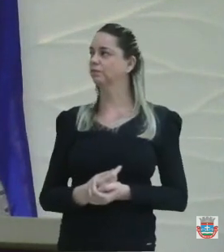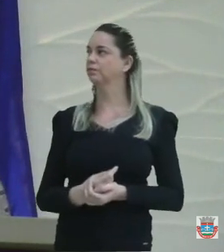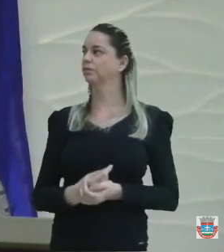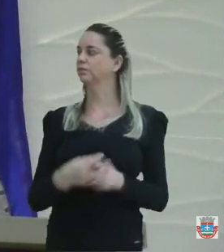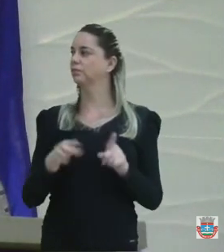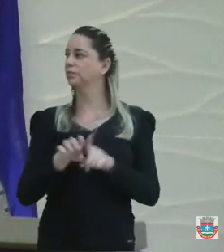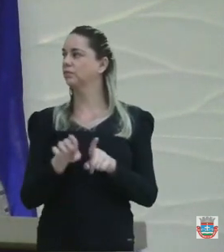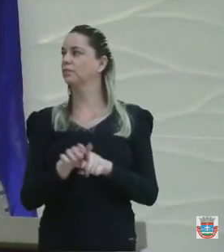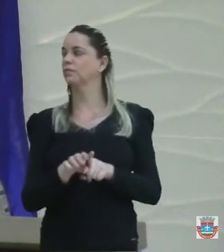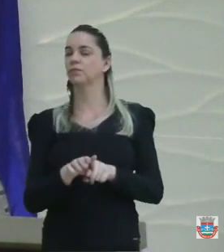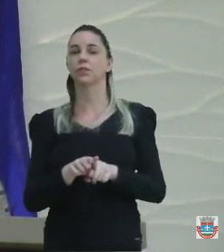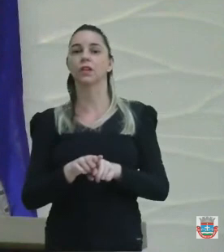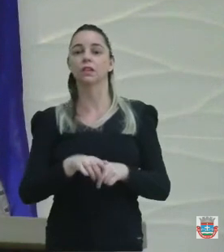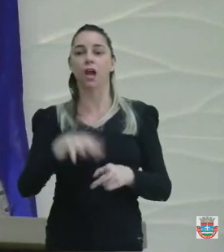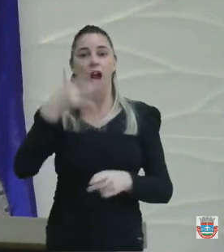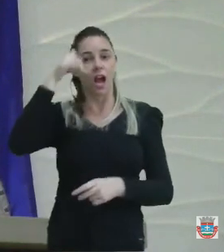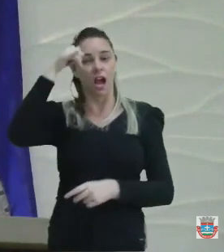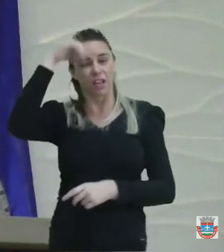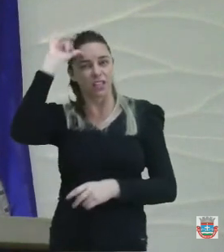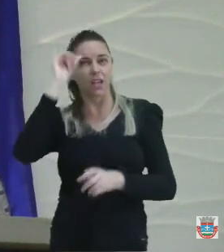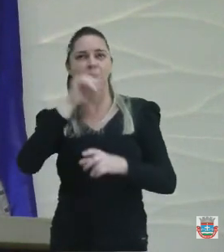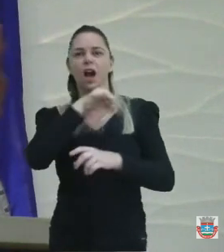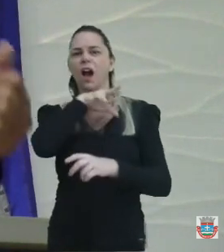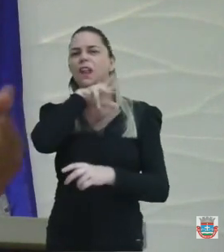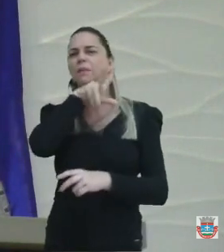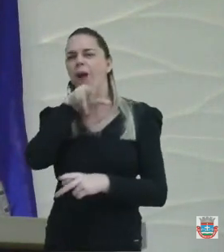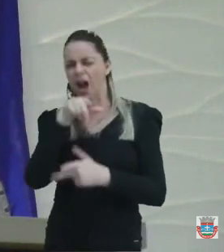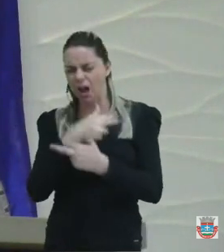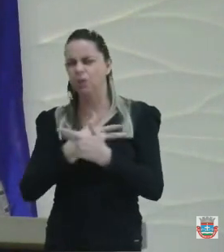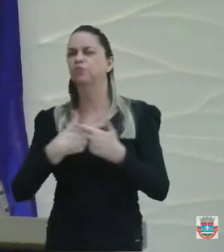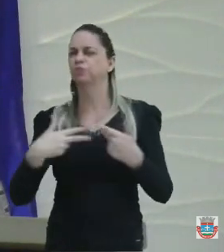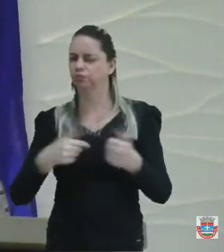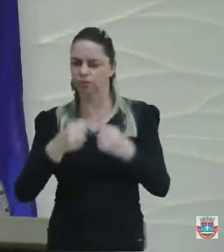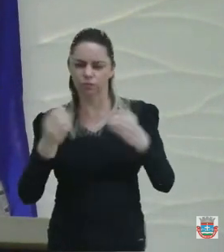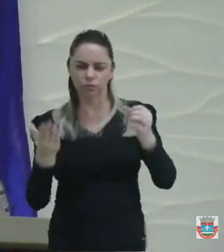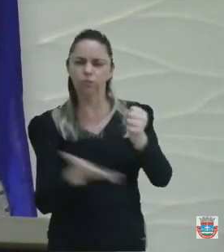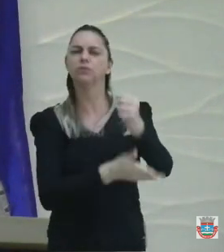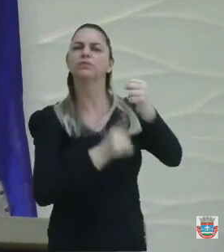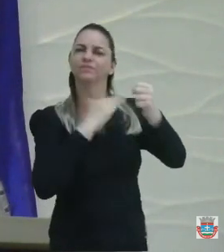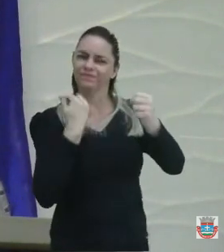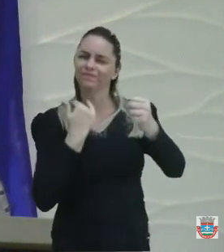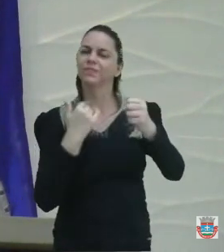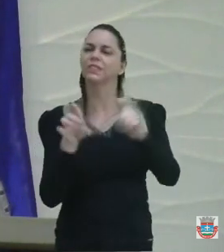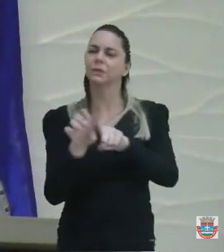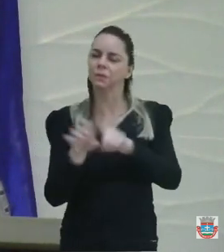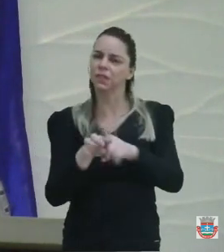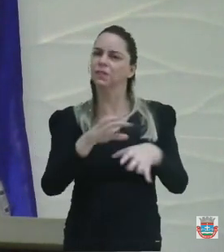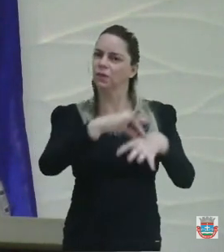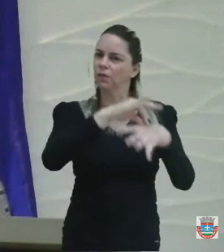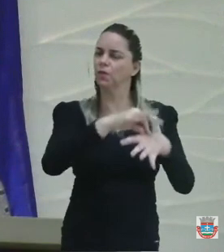matadouro dos animais. Eu não quero discutir, nem vou entrar no assunto, que vai ser feita uma